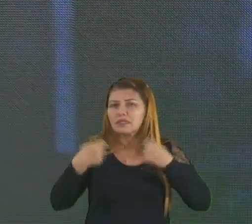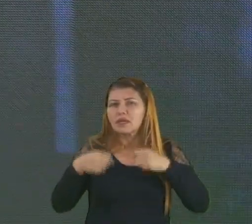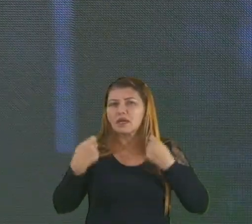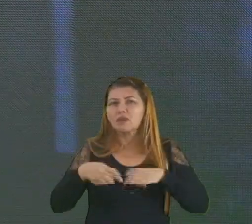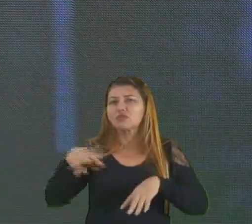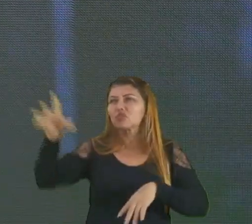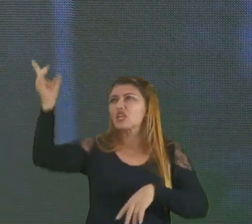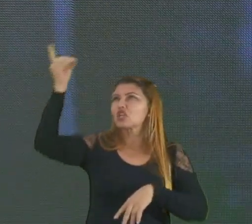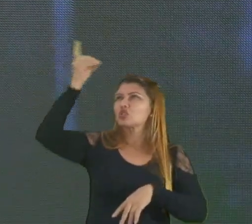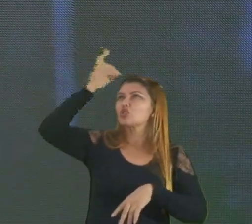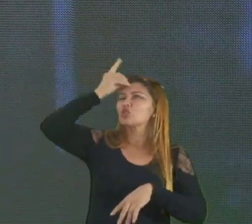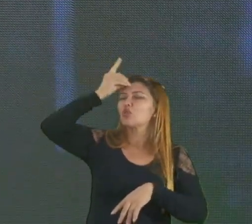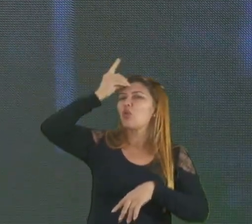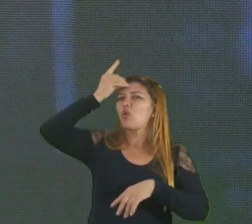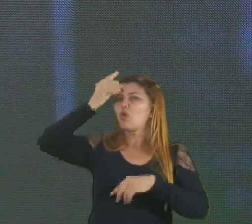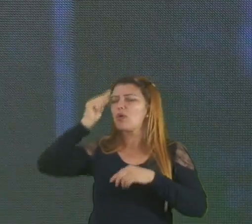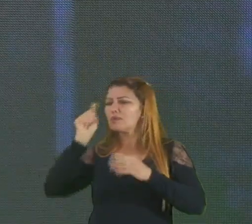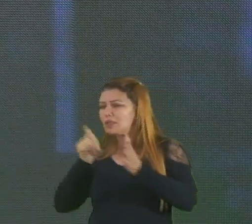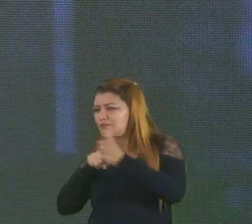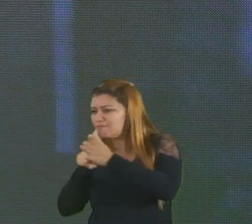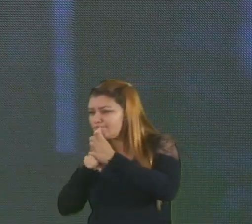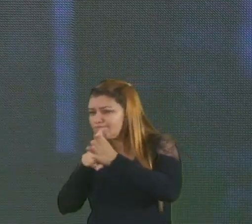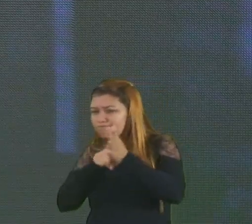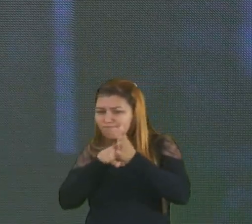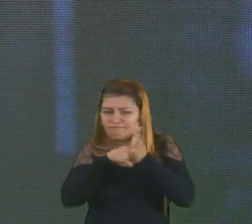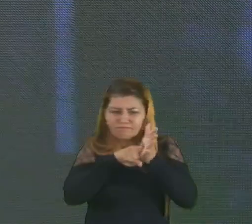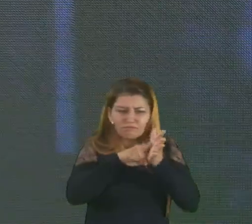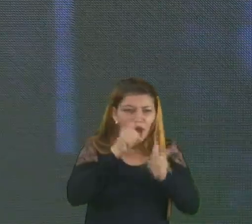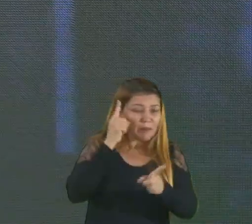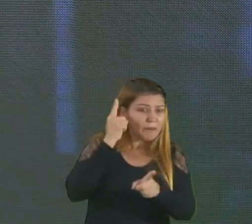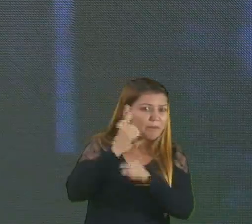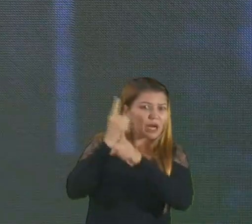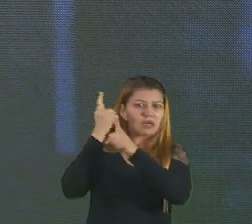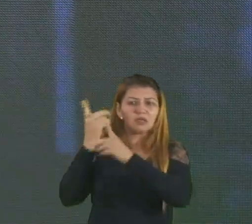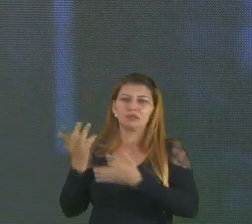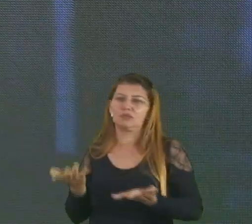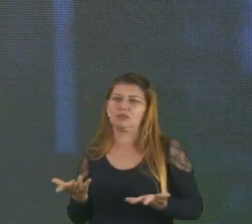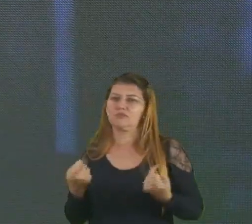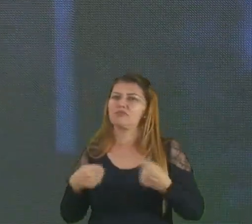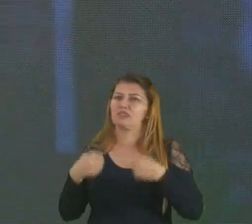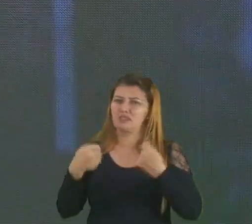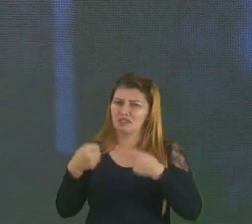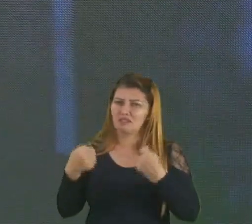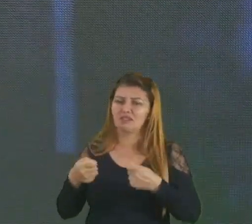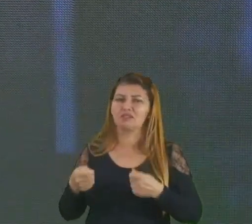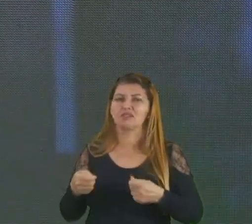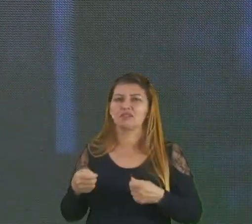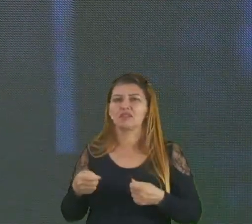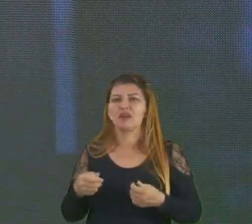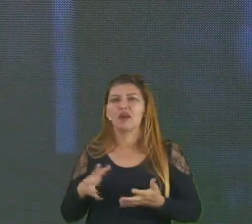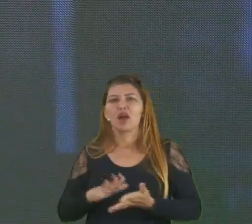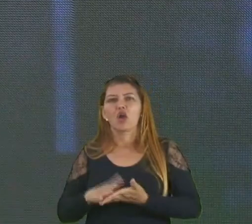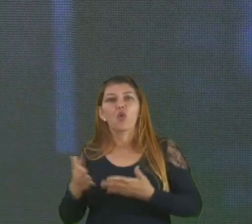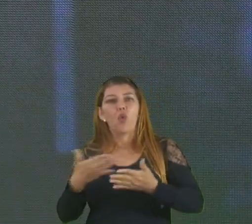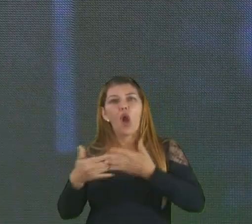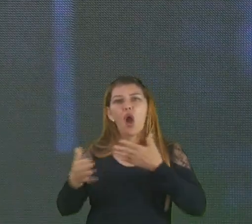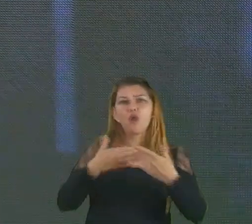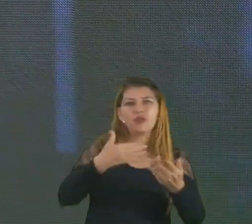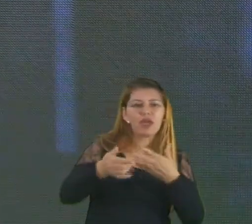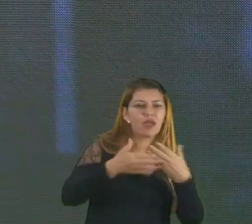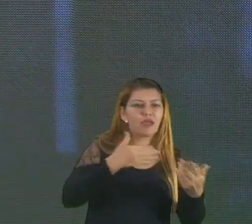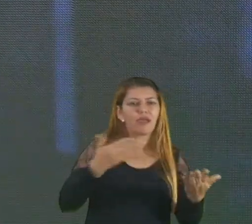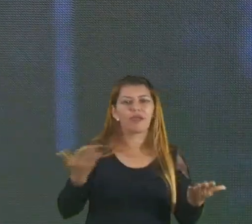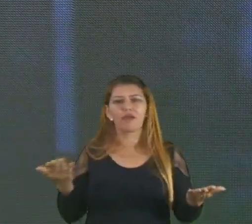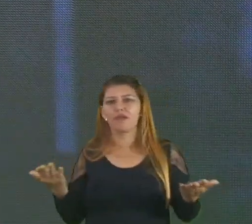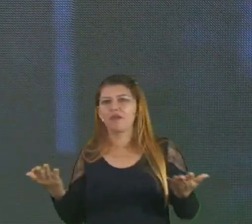discernimento. Dons de discernimento. Irmão, não entre em qualquer barca furada. Você